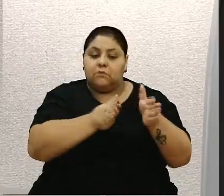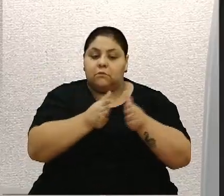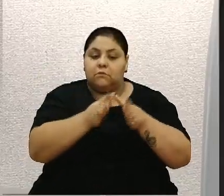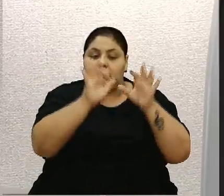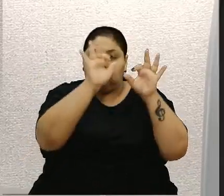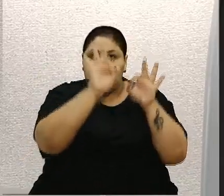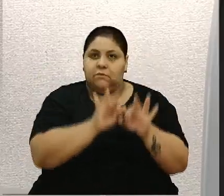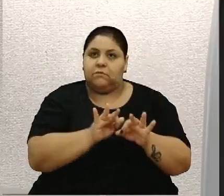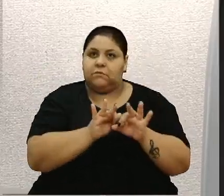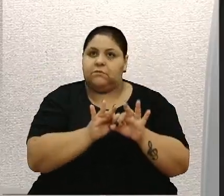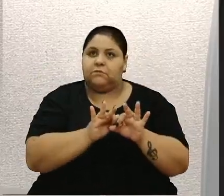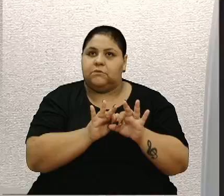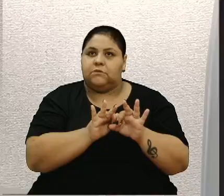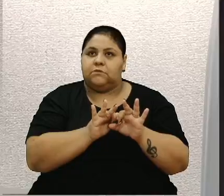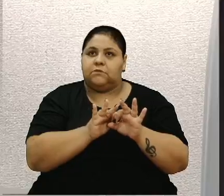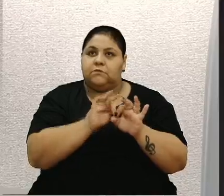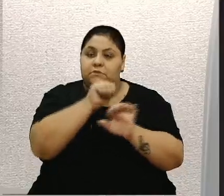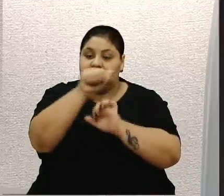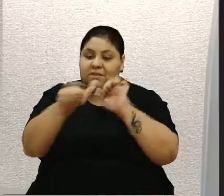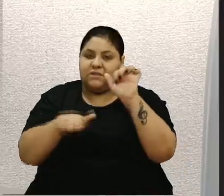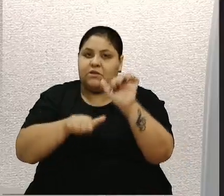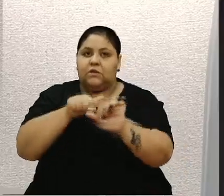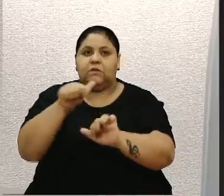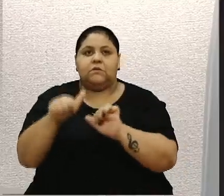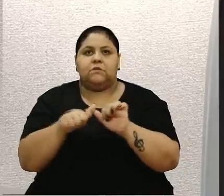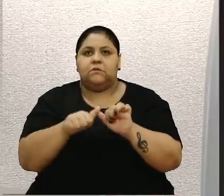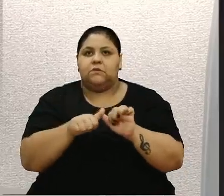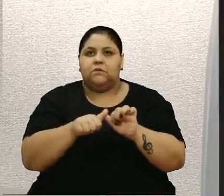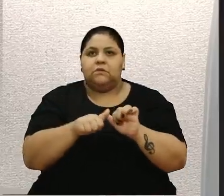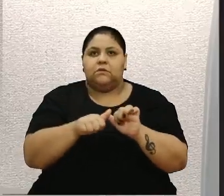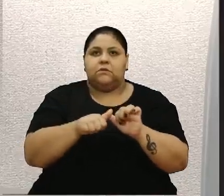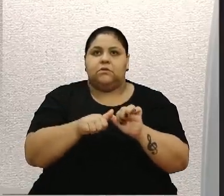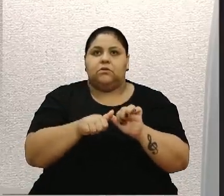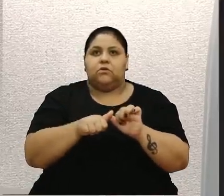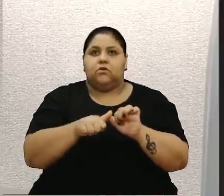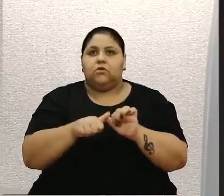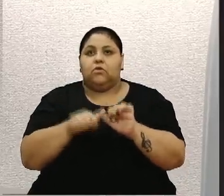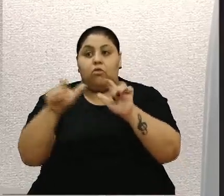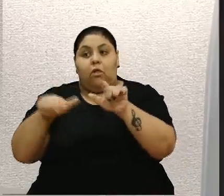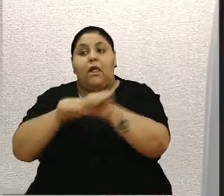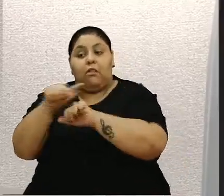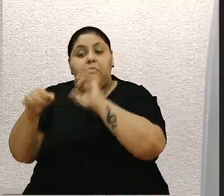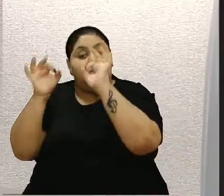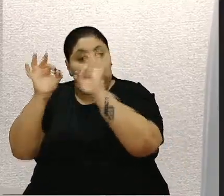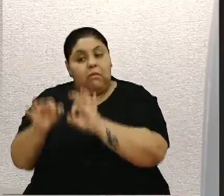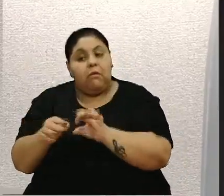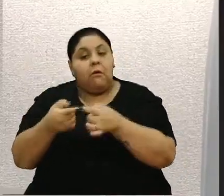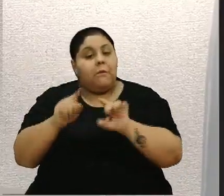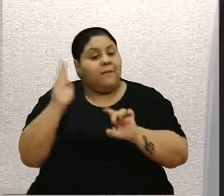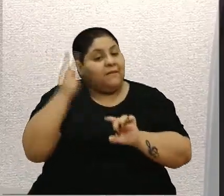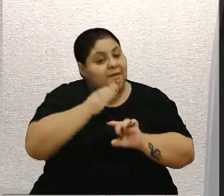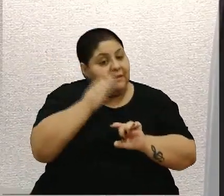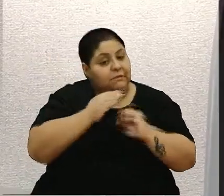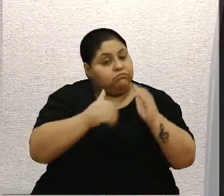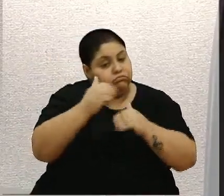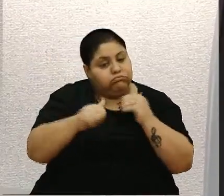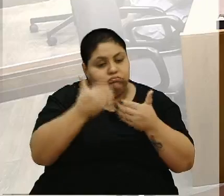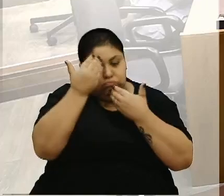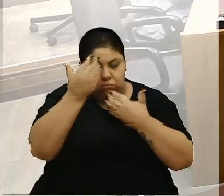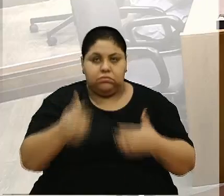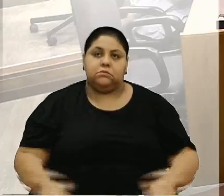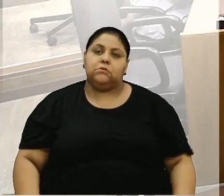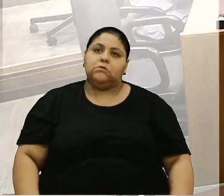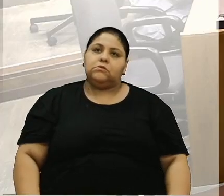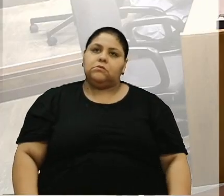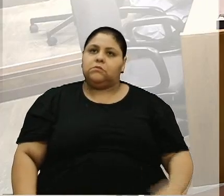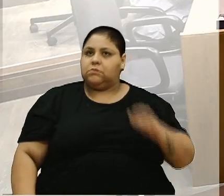conclusão dessa troca das lâmpadas. Onde trocou ficou excelente, mas a gente tem que acelerar esse processo como um todo. Obrigado, vereador.